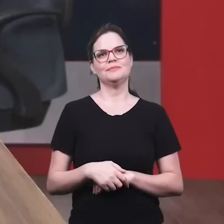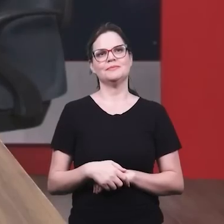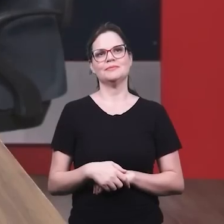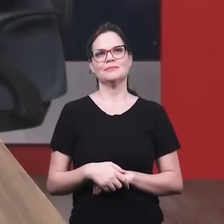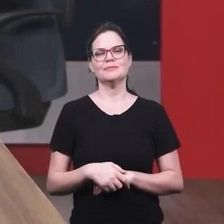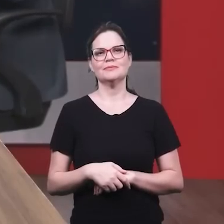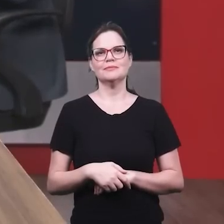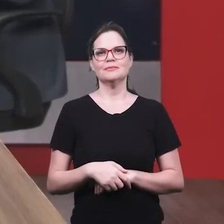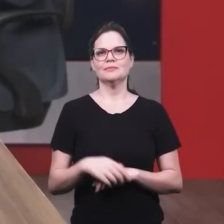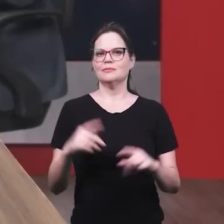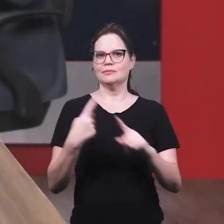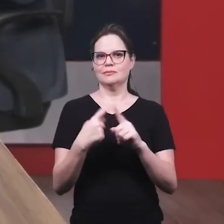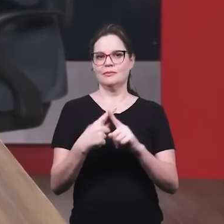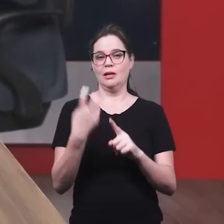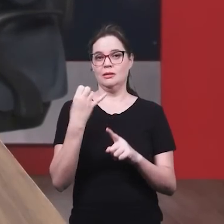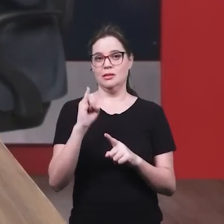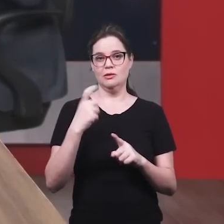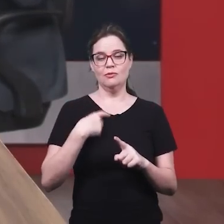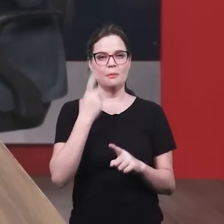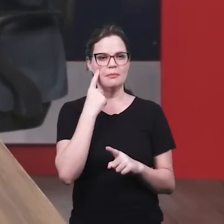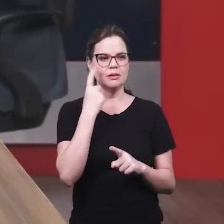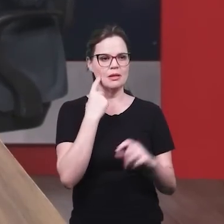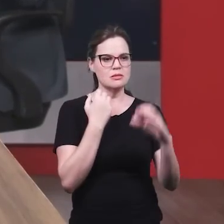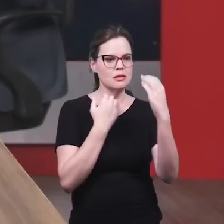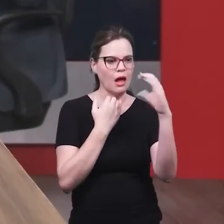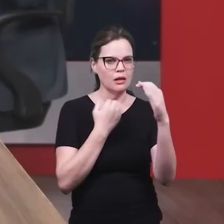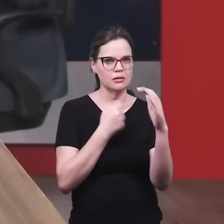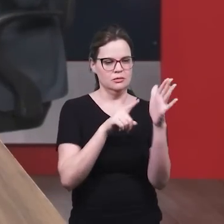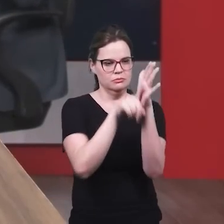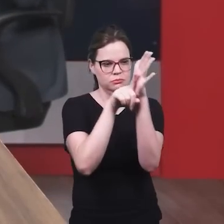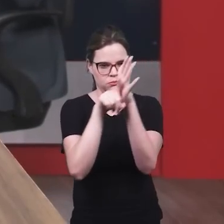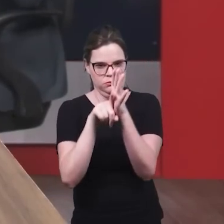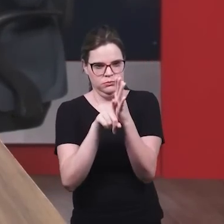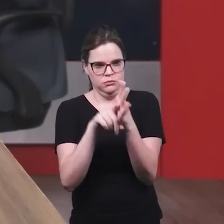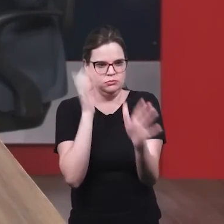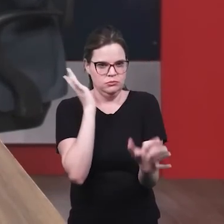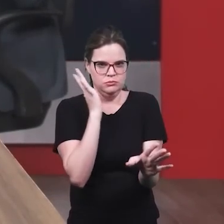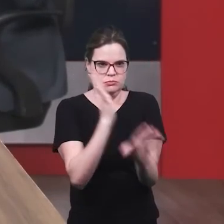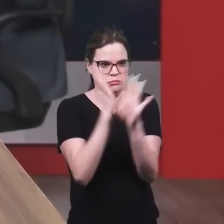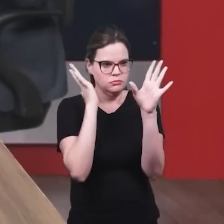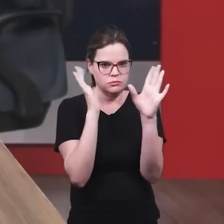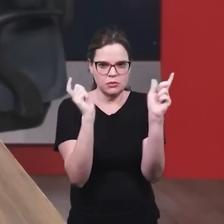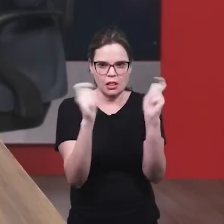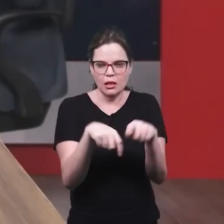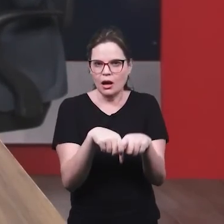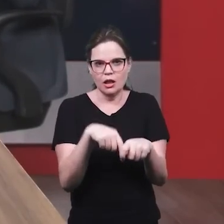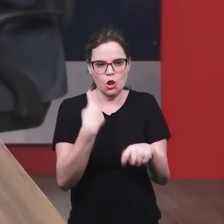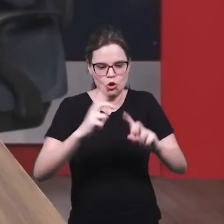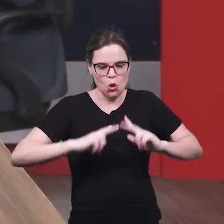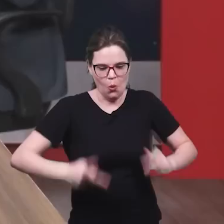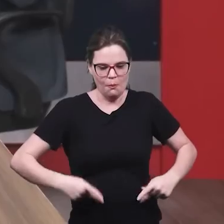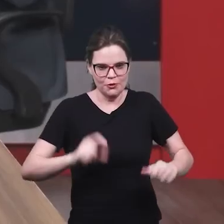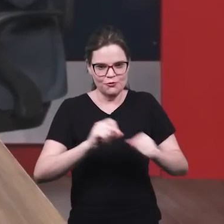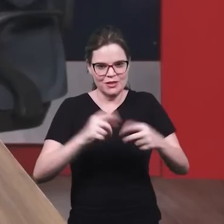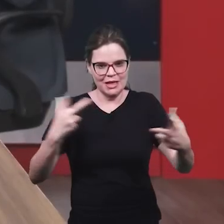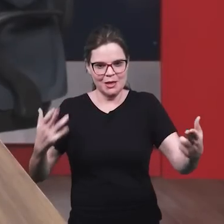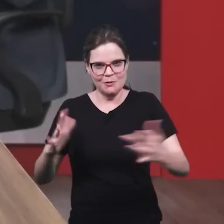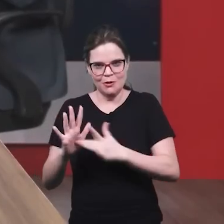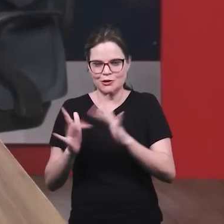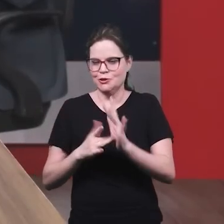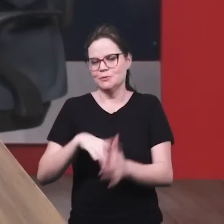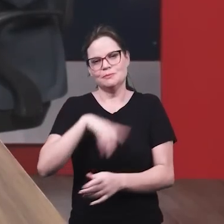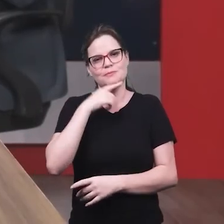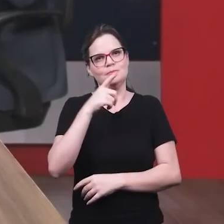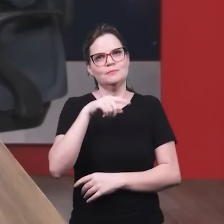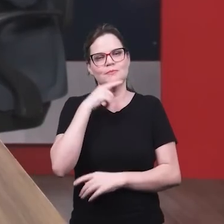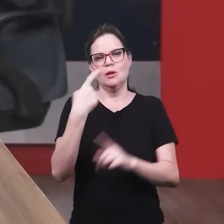porque cientificamente não tem como a gente mostrar aquilo que o Senhor Jesus ele fez. Então a gente vai observar a água